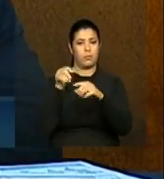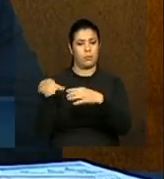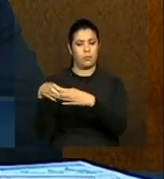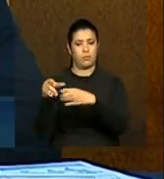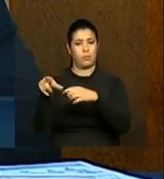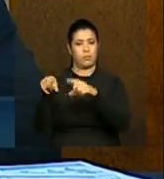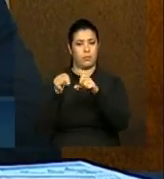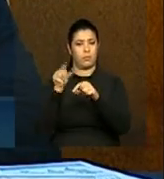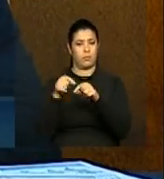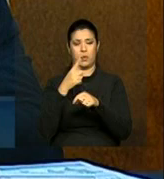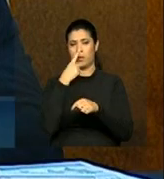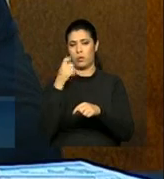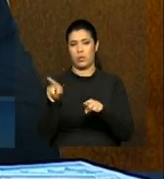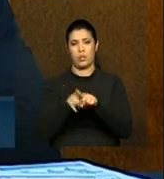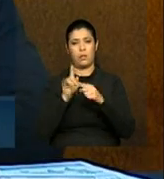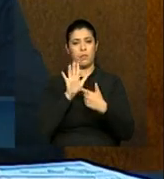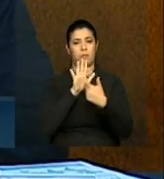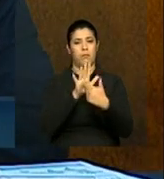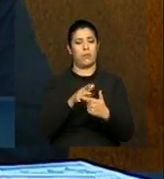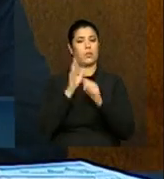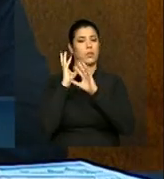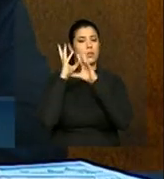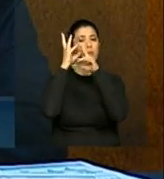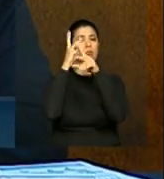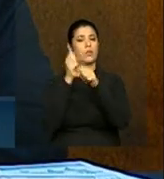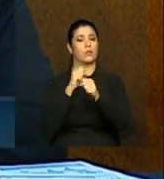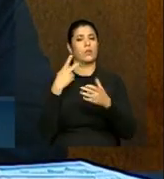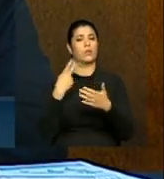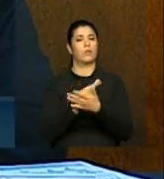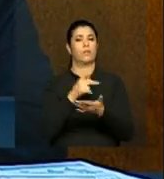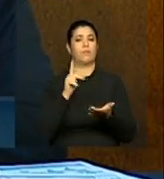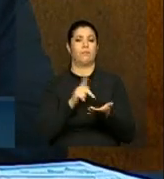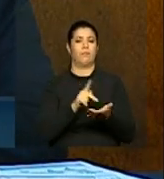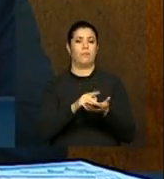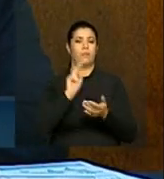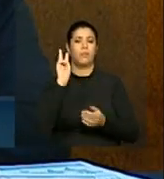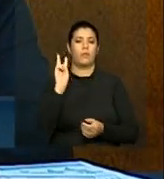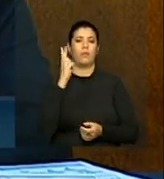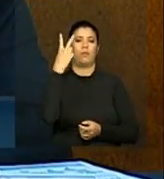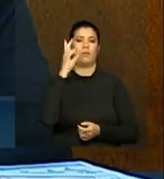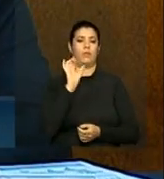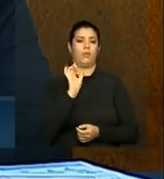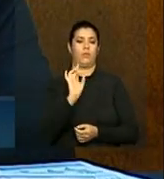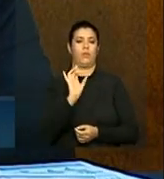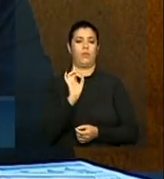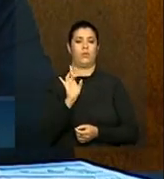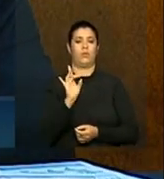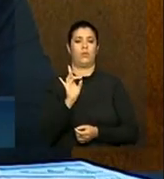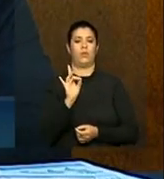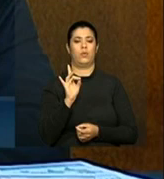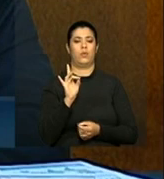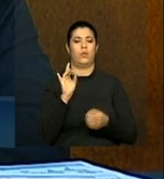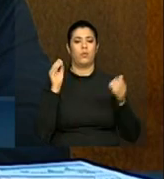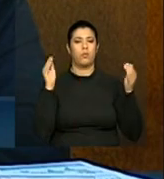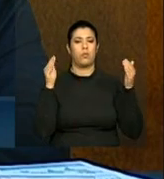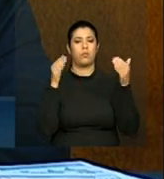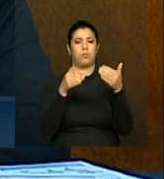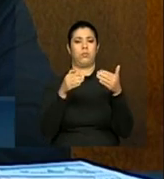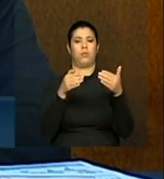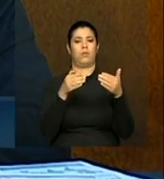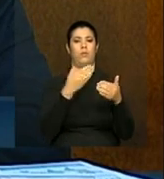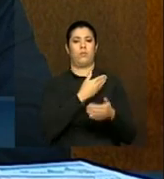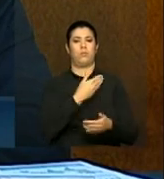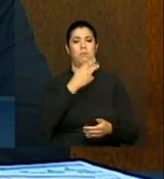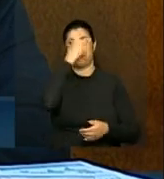contadas histórias ali, histórias importantes no sentido ah de valorizar não só a o público em